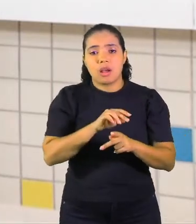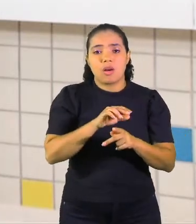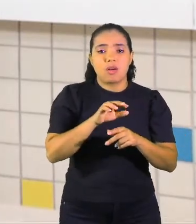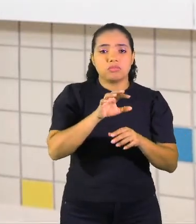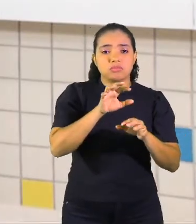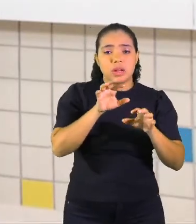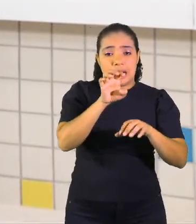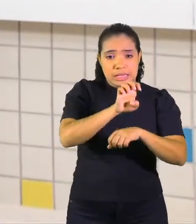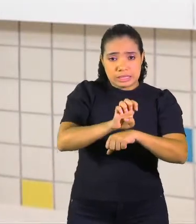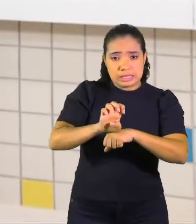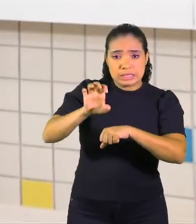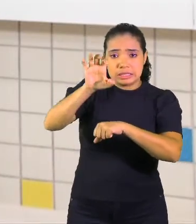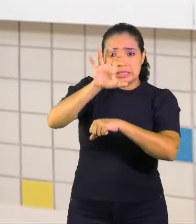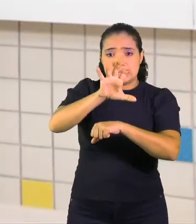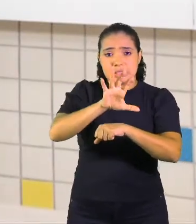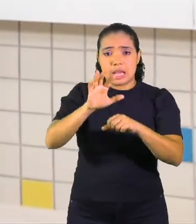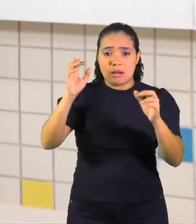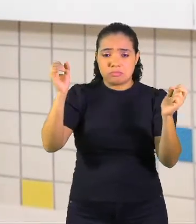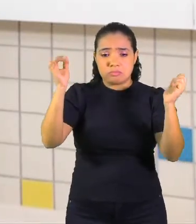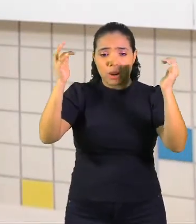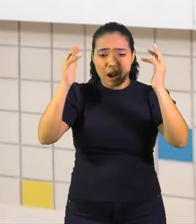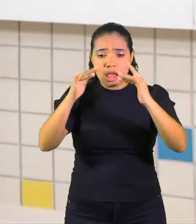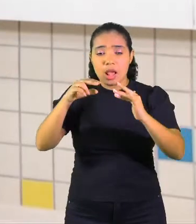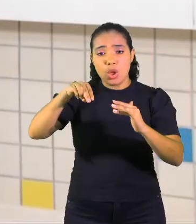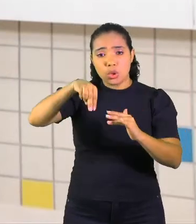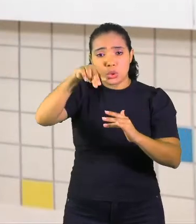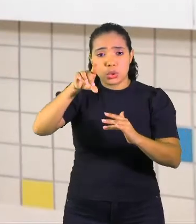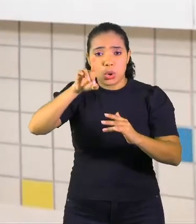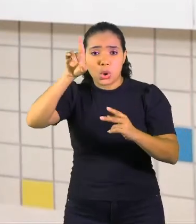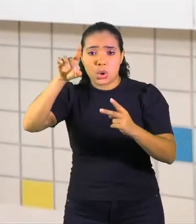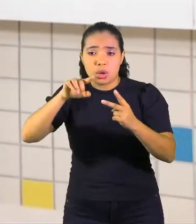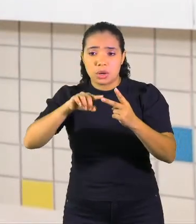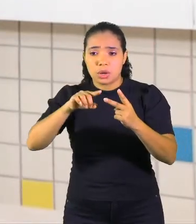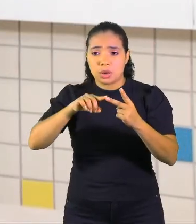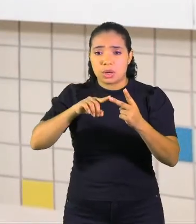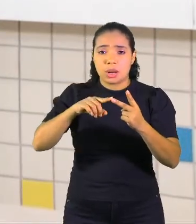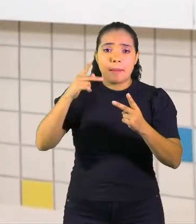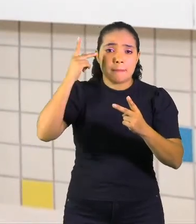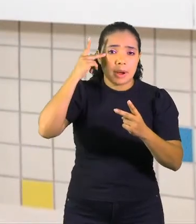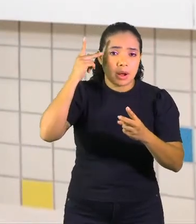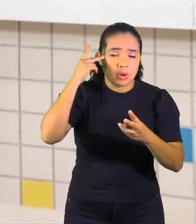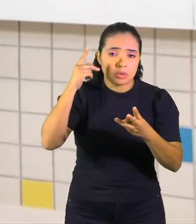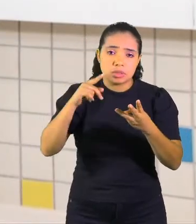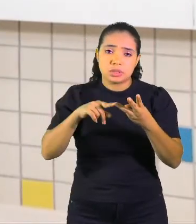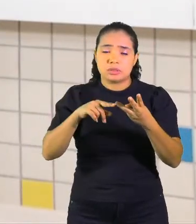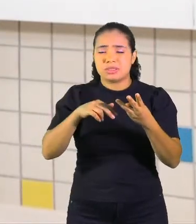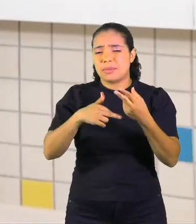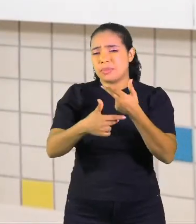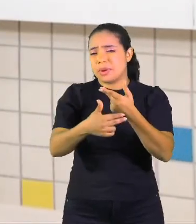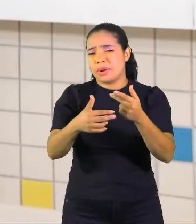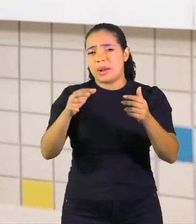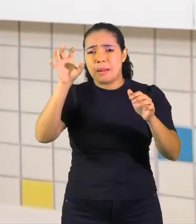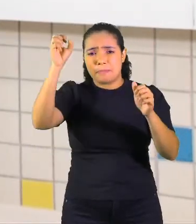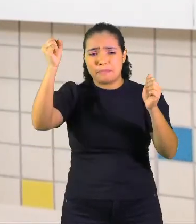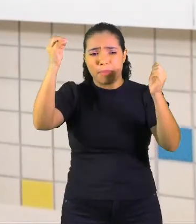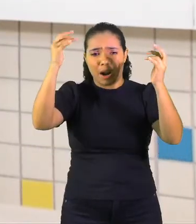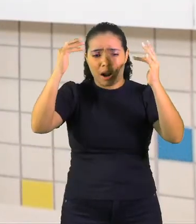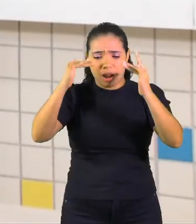cá. Vieram o nordestino, veio mineiros, paulistas, e tudo